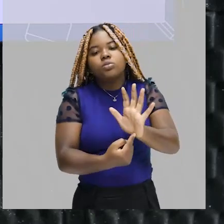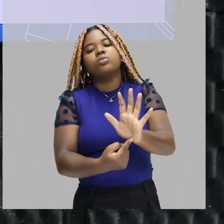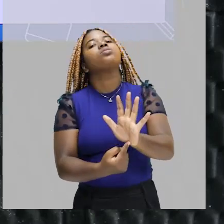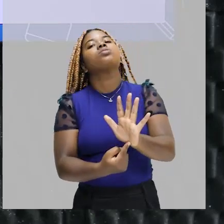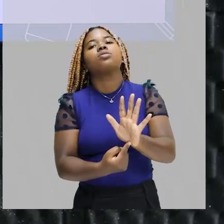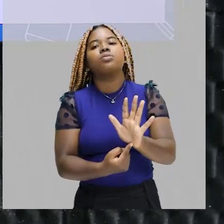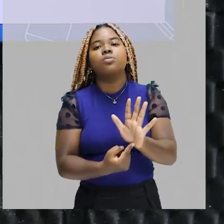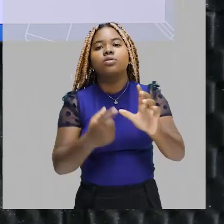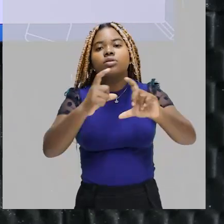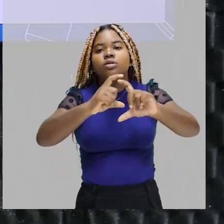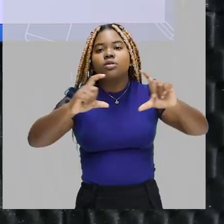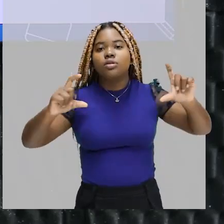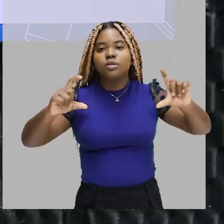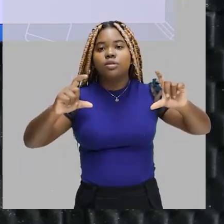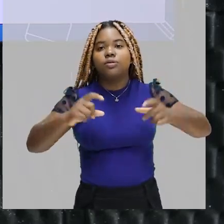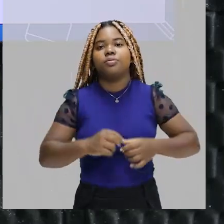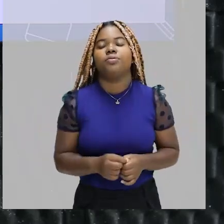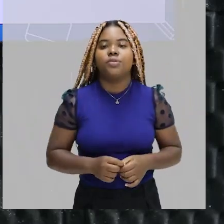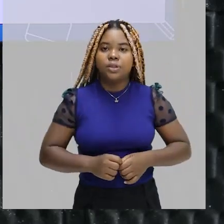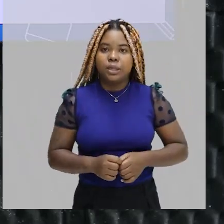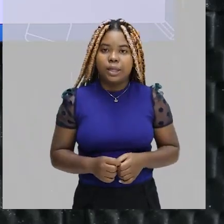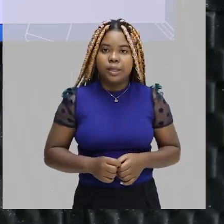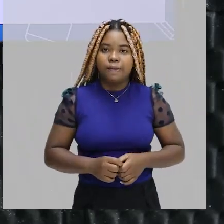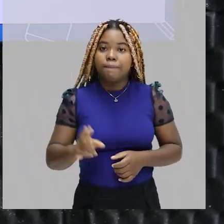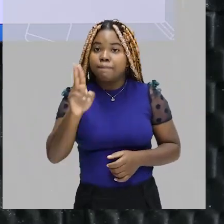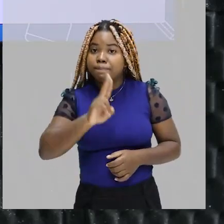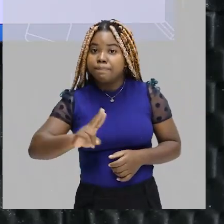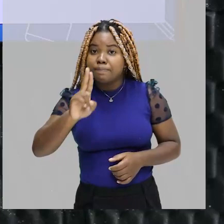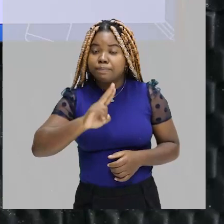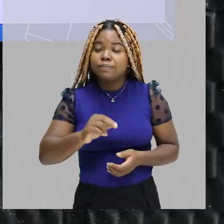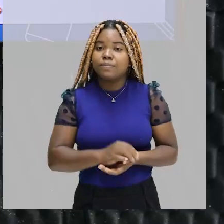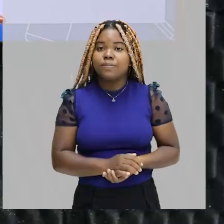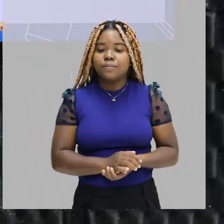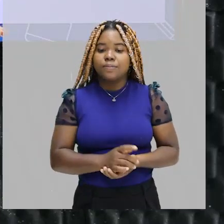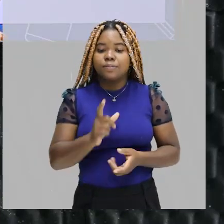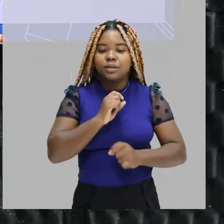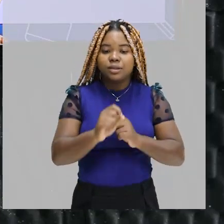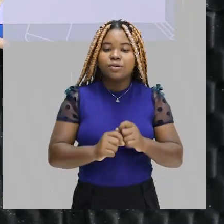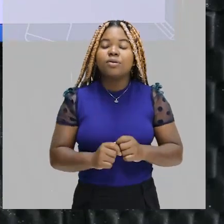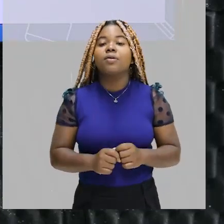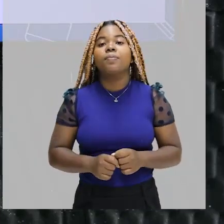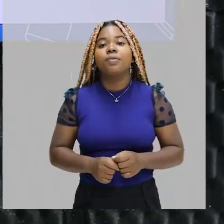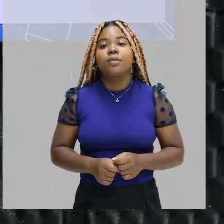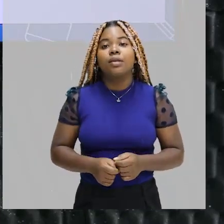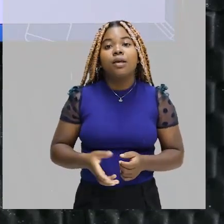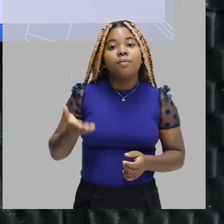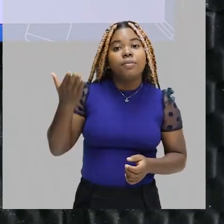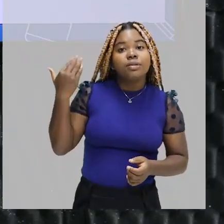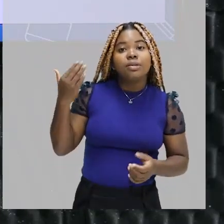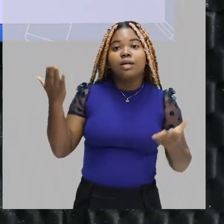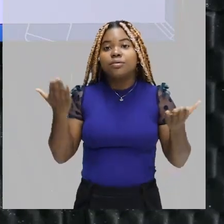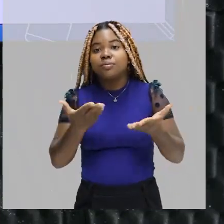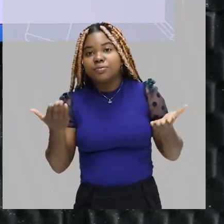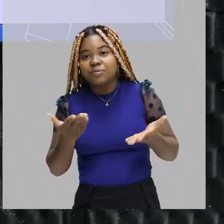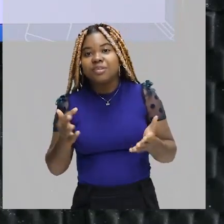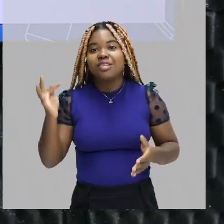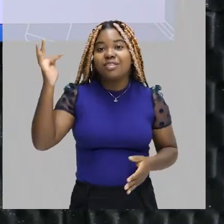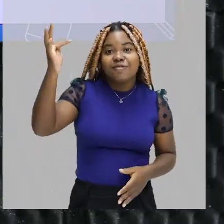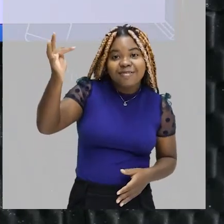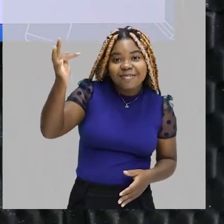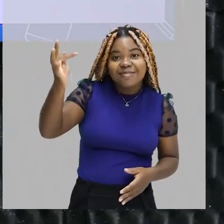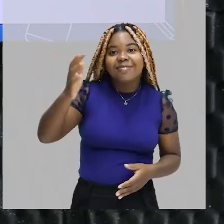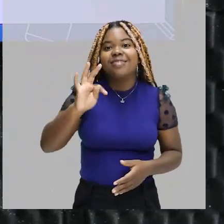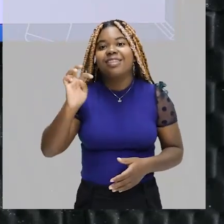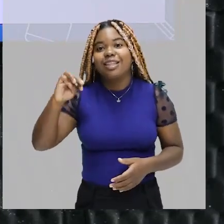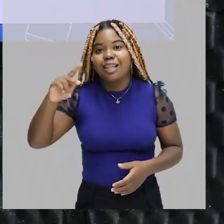of an action. Ou seja, nós usamos o tempo verbal para expressar tempo, por isso que a gente tem aquela ideia de presente,